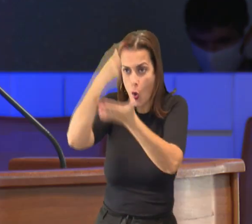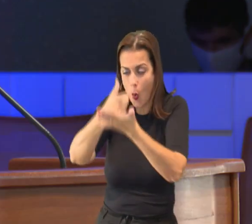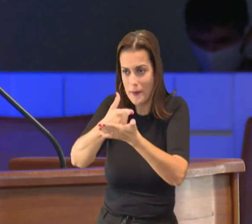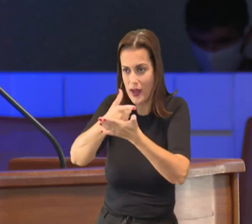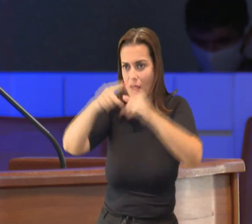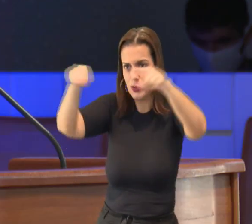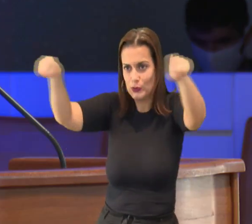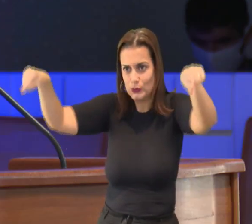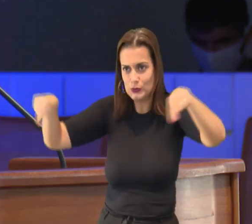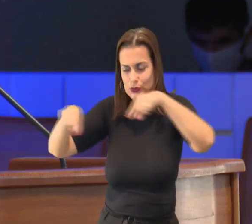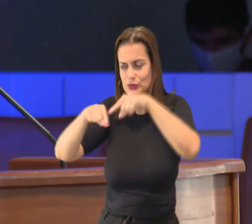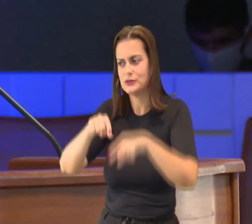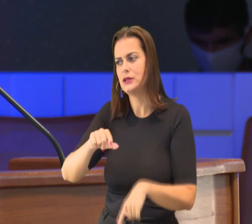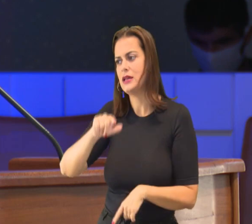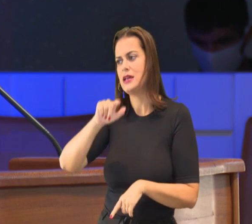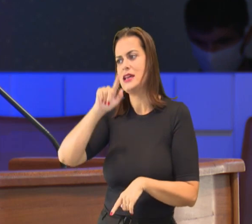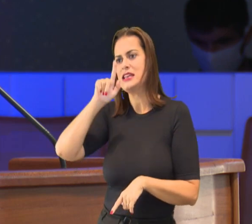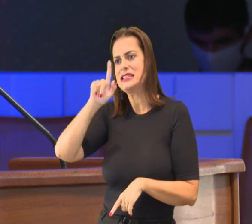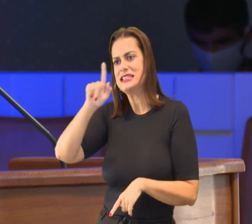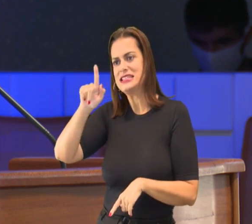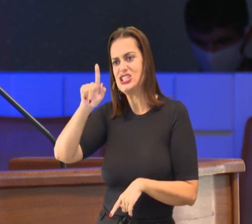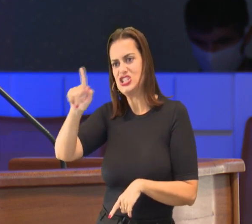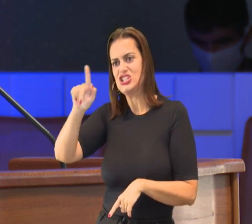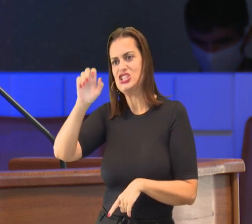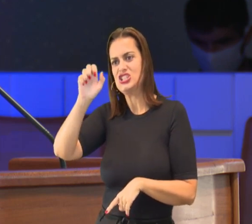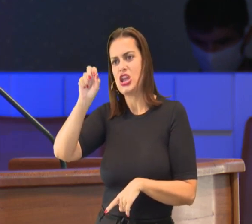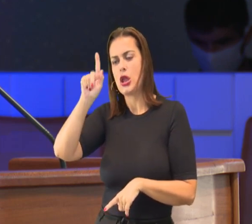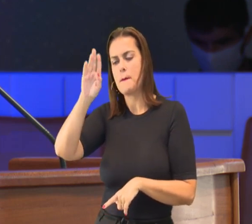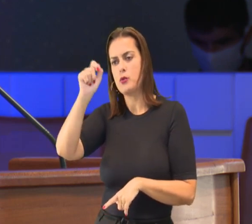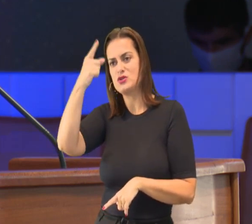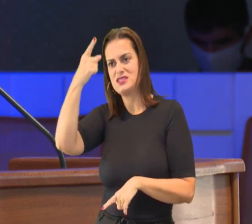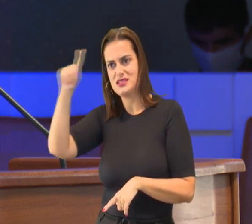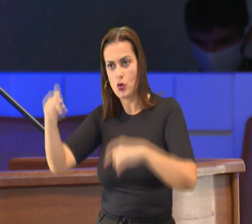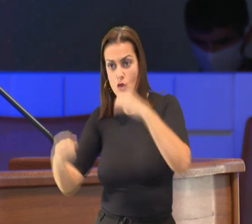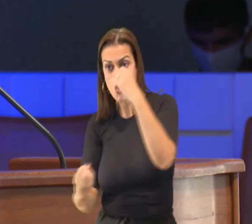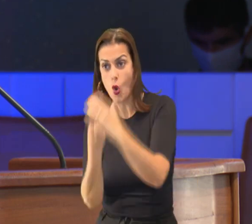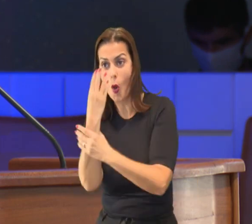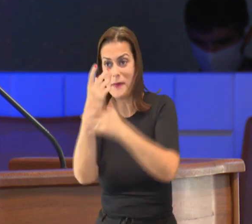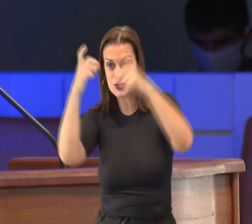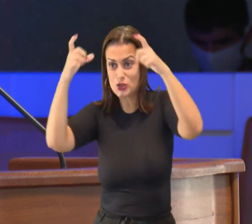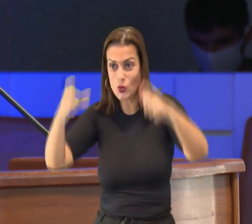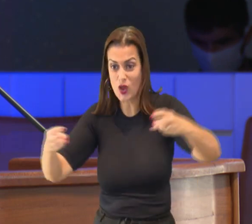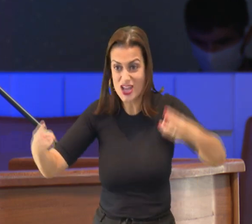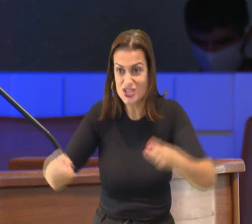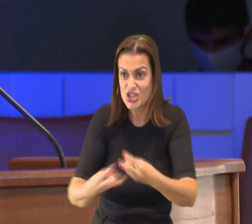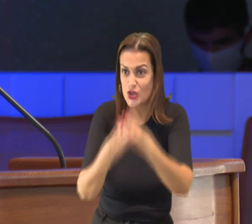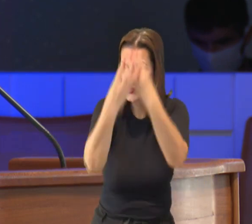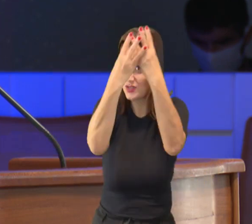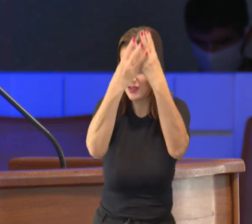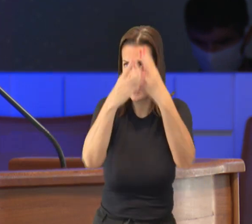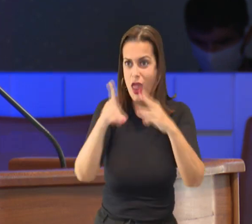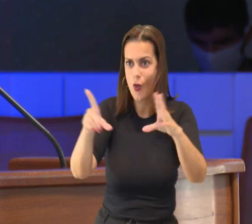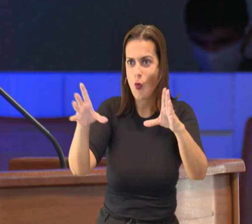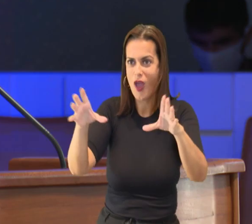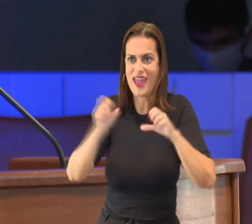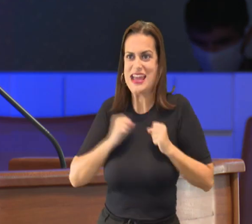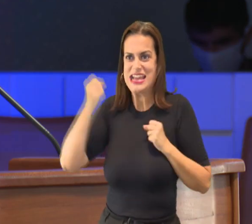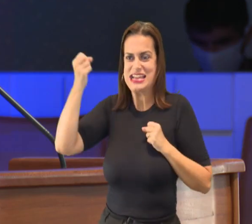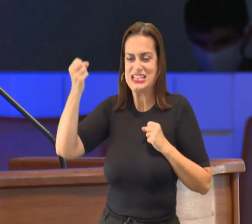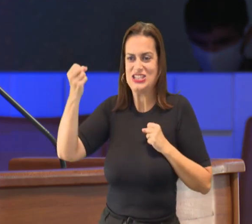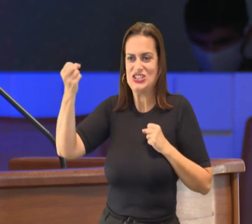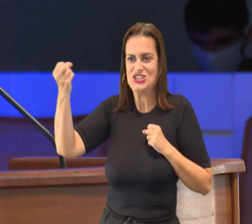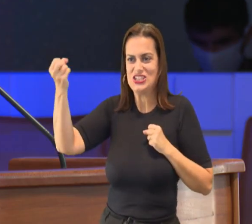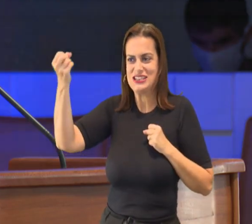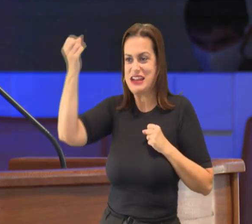dos jebuseus, que vai dar origem a Jerusalém, ele diz assim: eu não receberei nada gratuitamente, porque